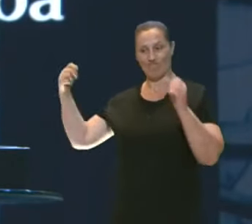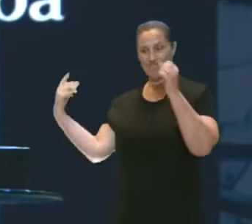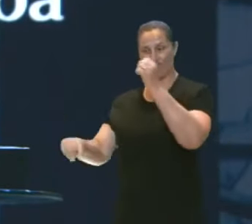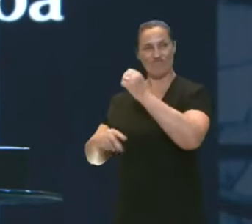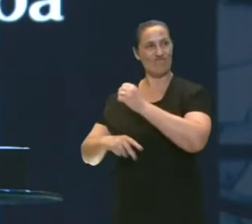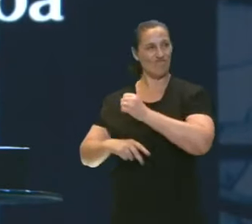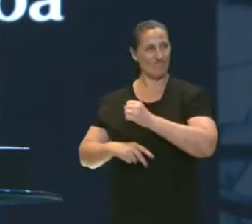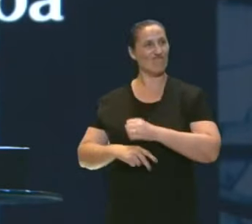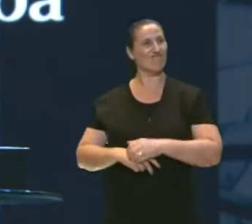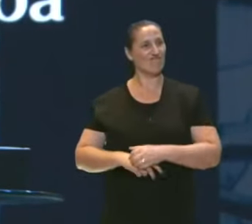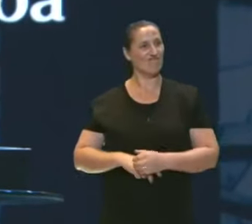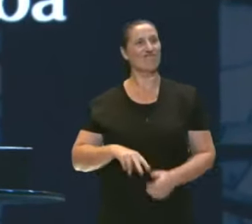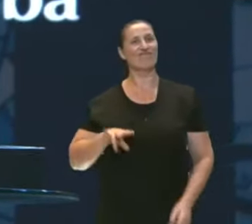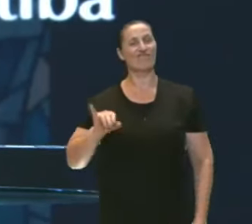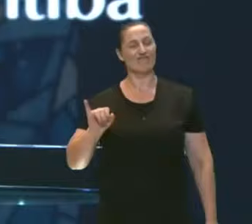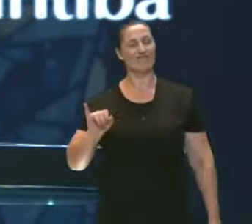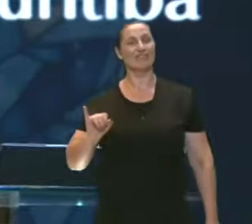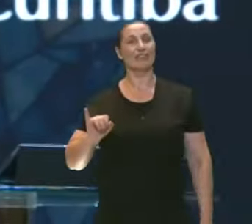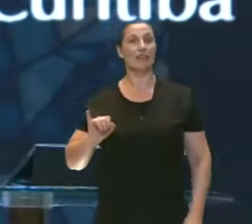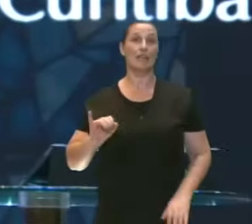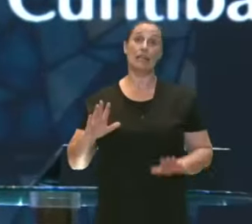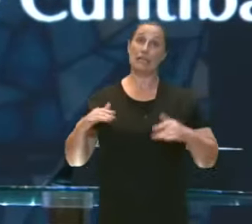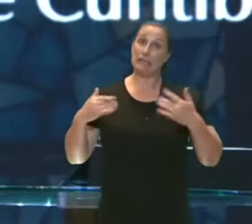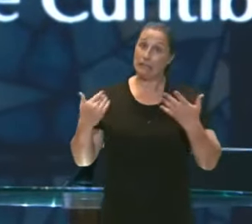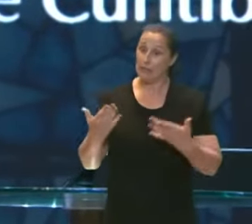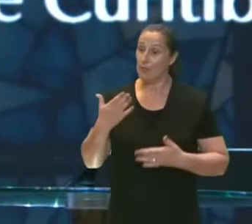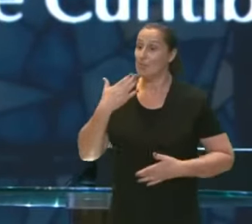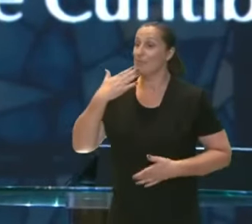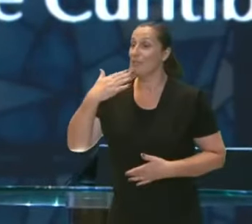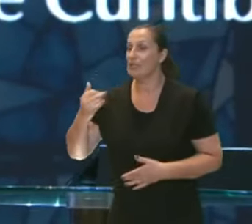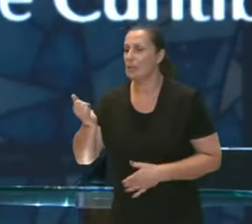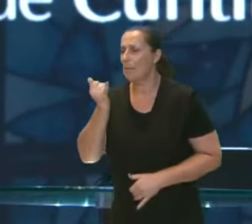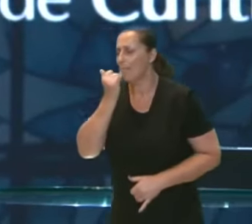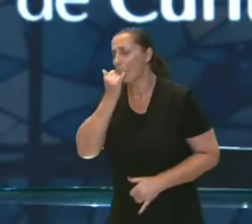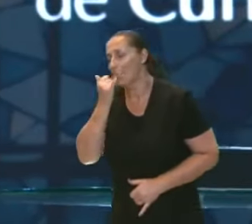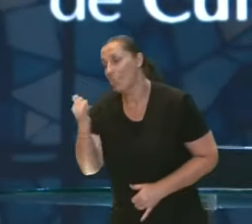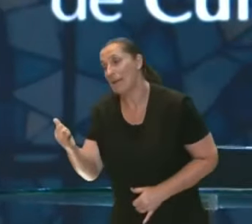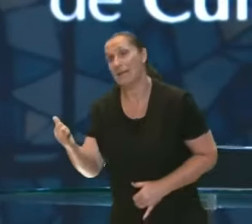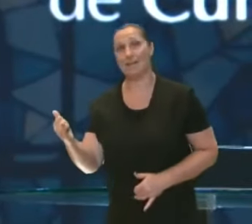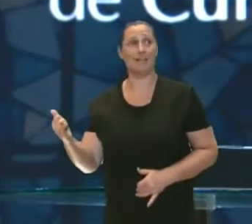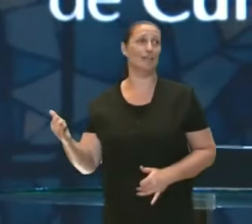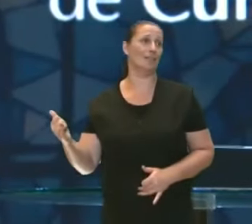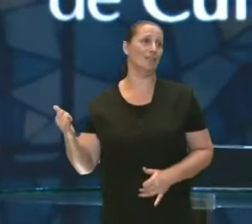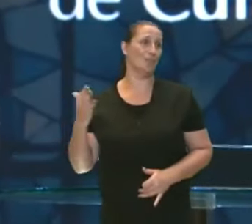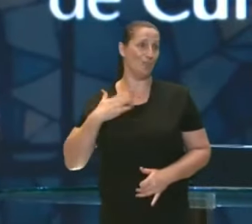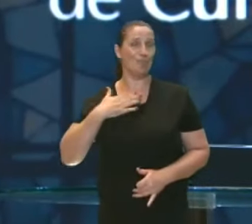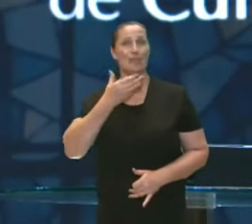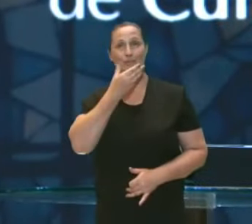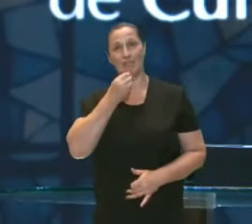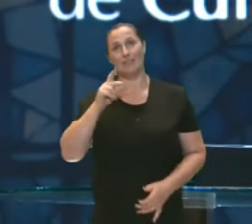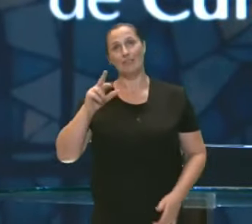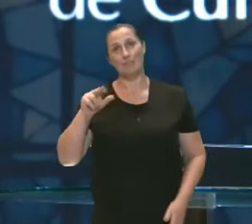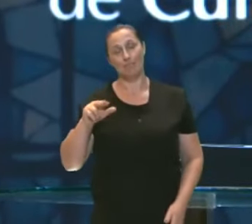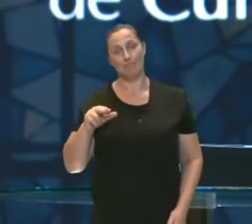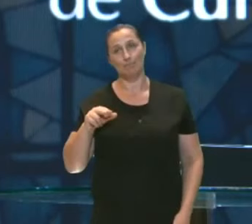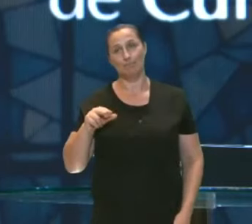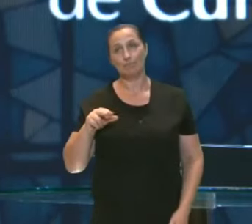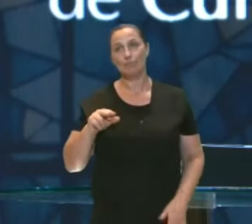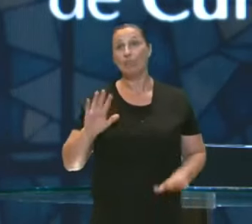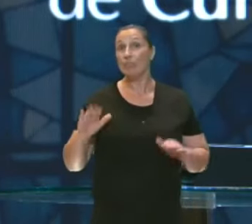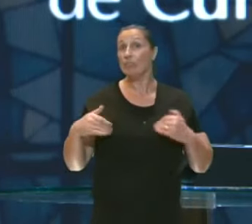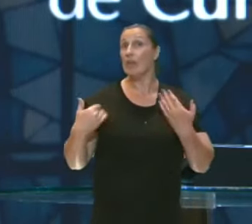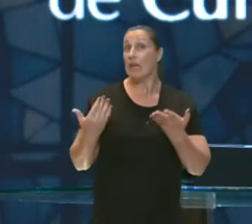o meu irmão. Muitas vezes, nós, ao invés de sermos genuínos,